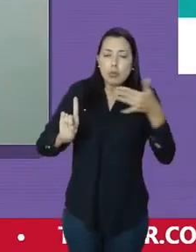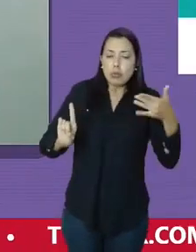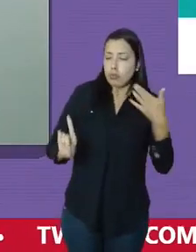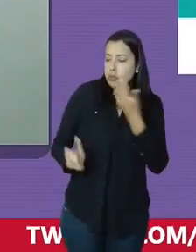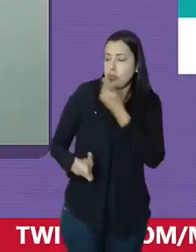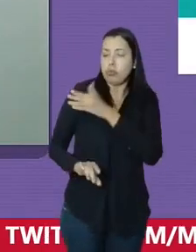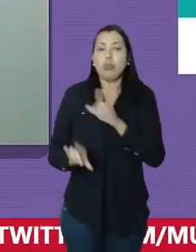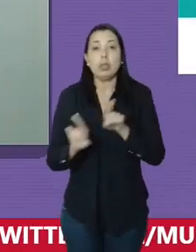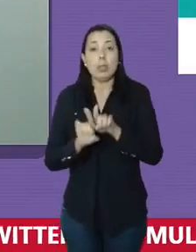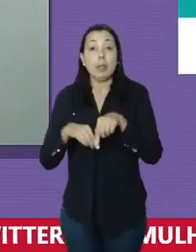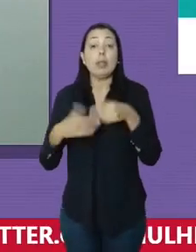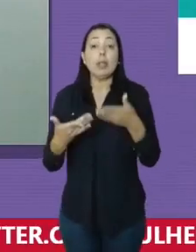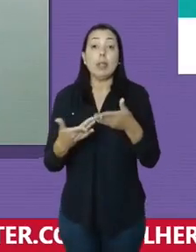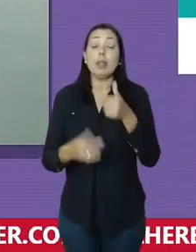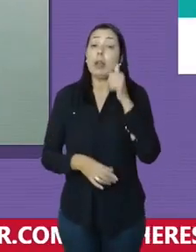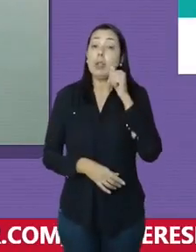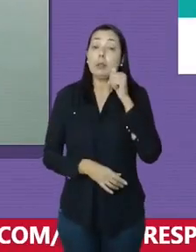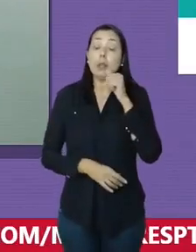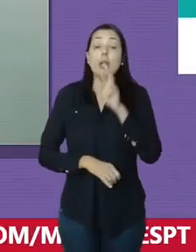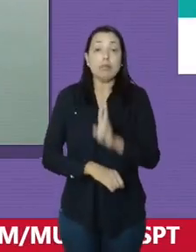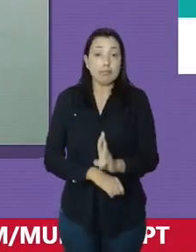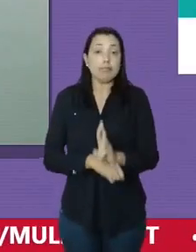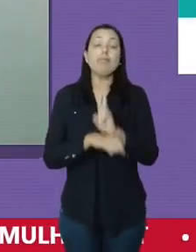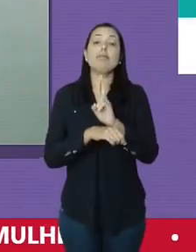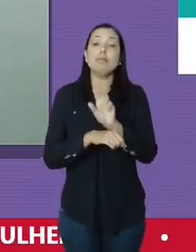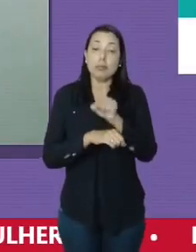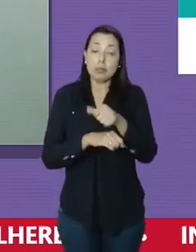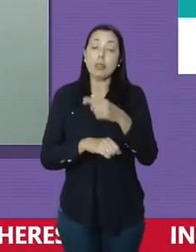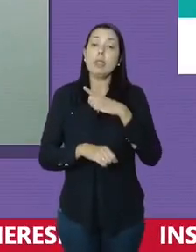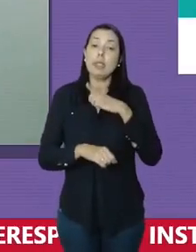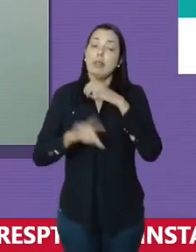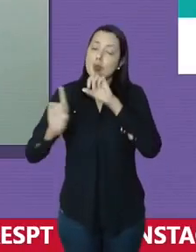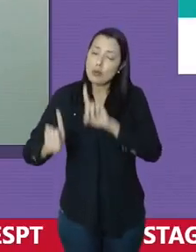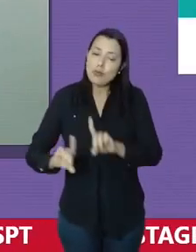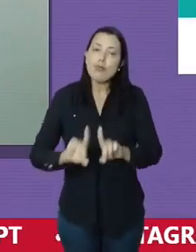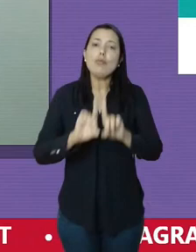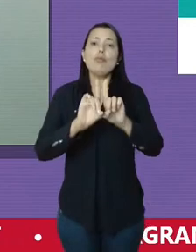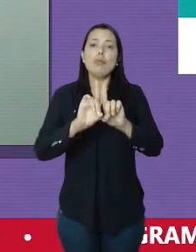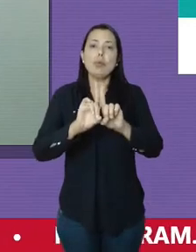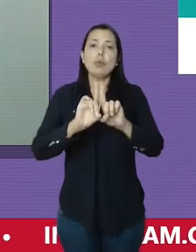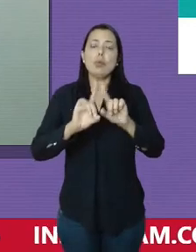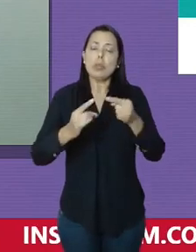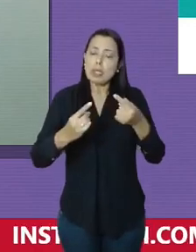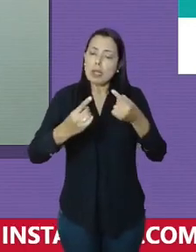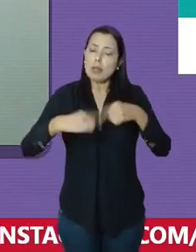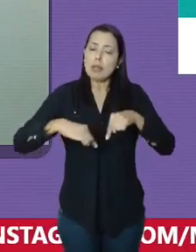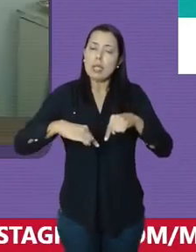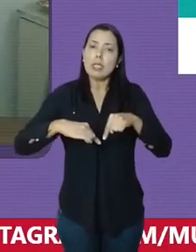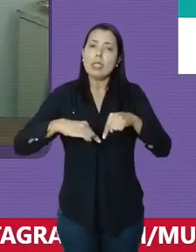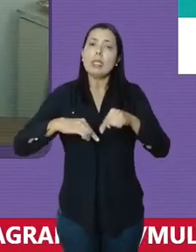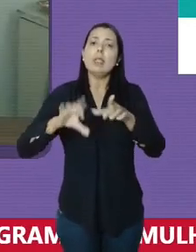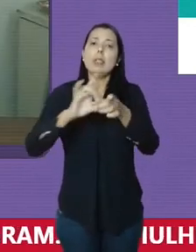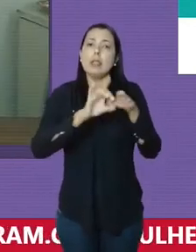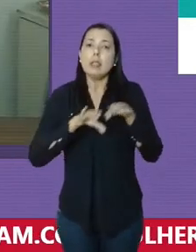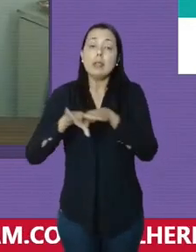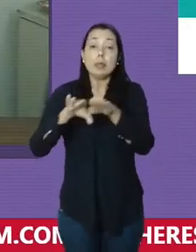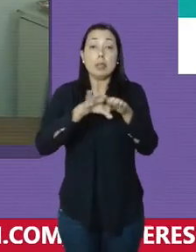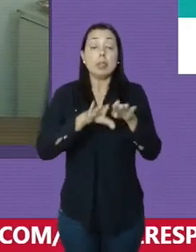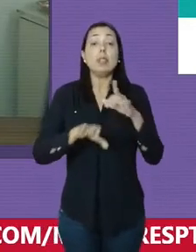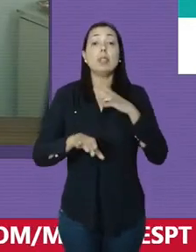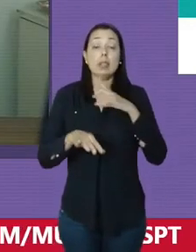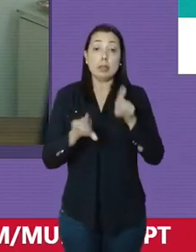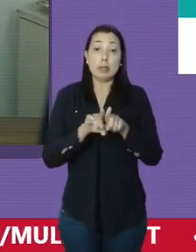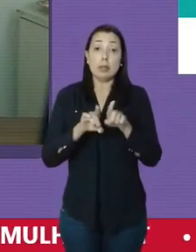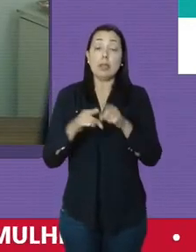racistas. As mulheres me representaram, estiveram ao meu lado na defesa da democracia e